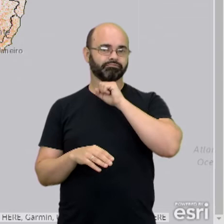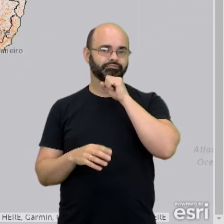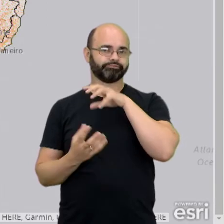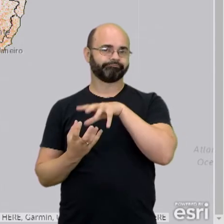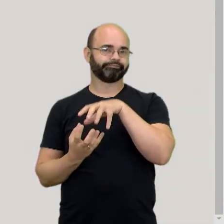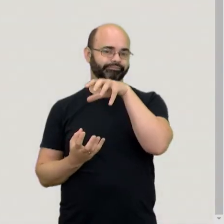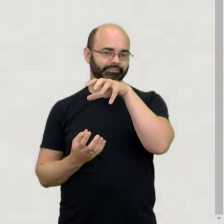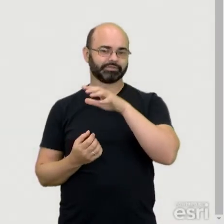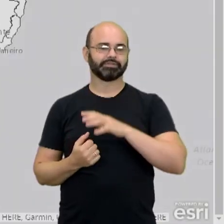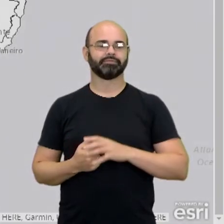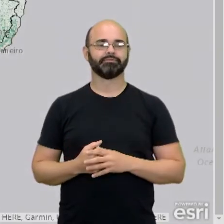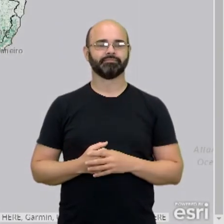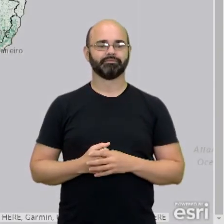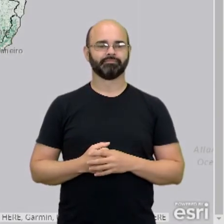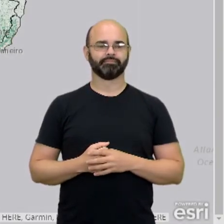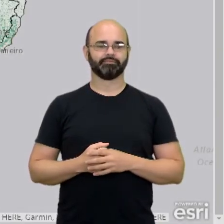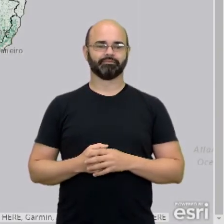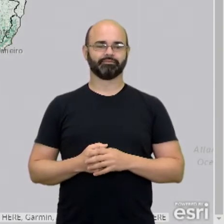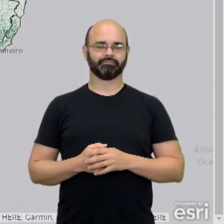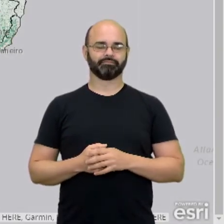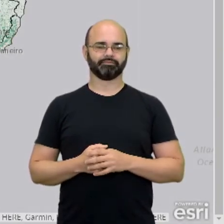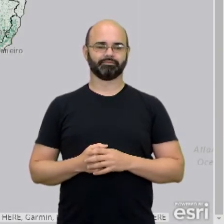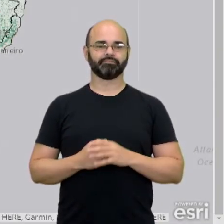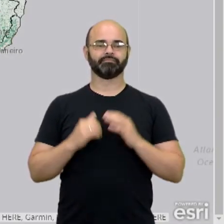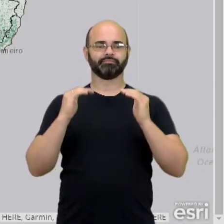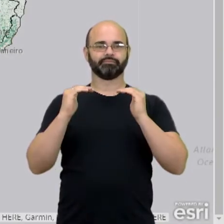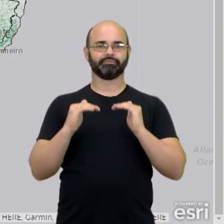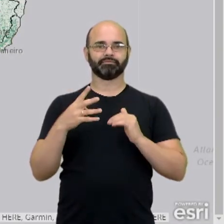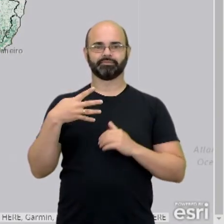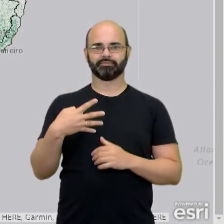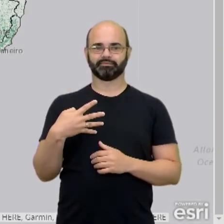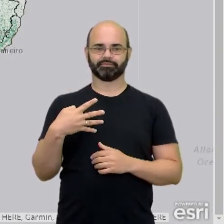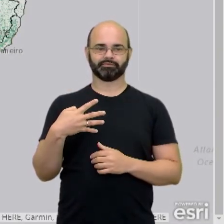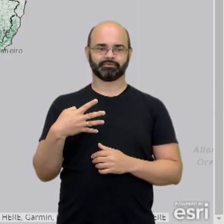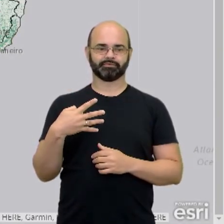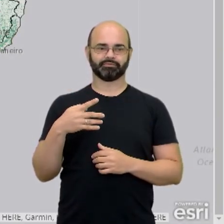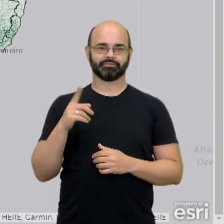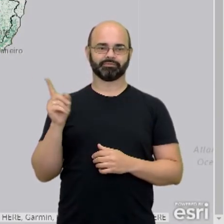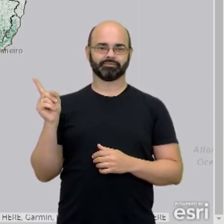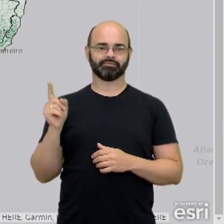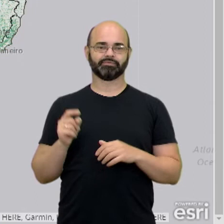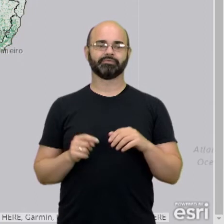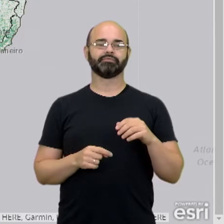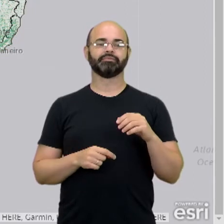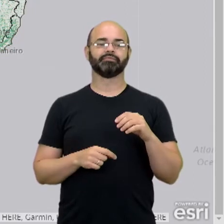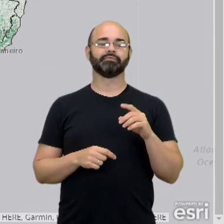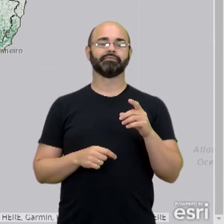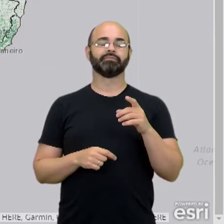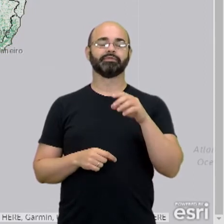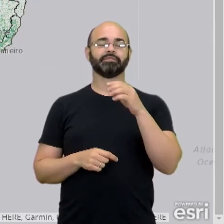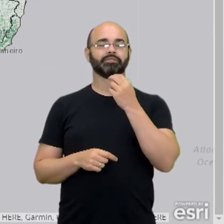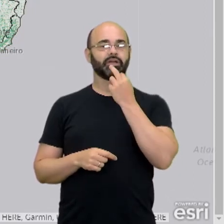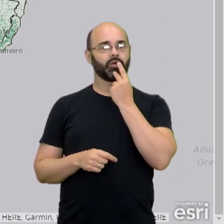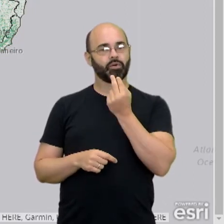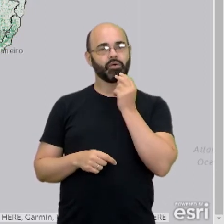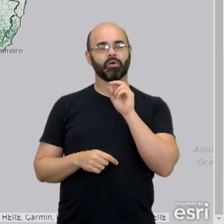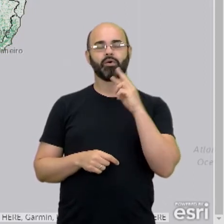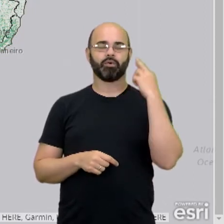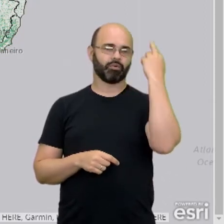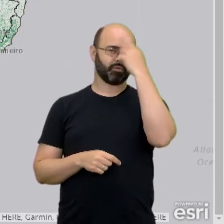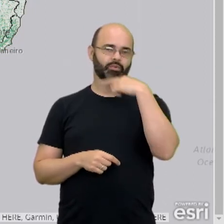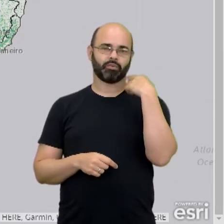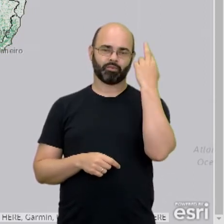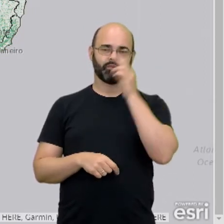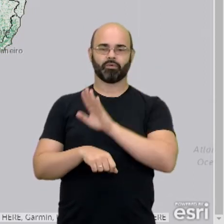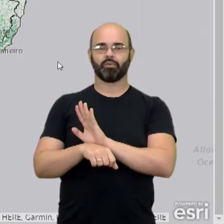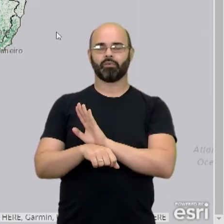etária, que é o item 3, e aí passamos para o item 4 aí, né, que o IBGE chama aí de cor e raça. E aí também, ó, no